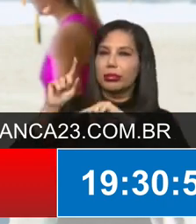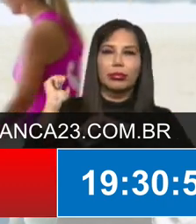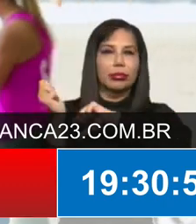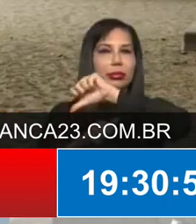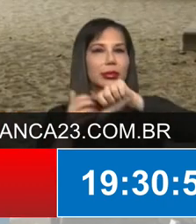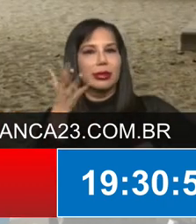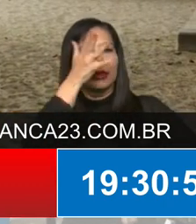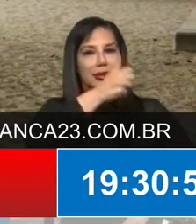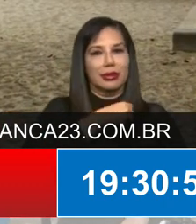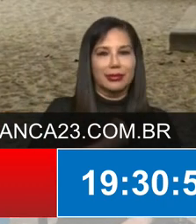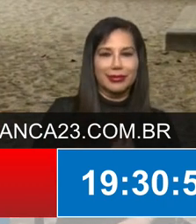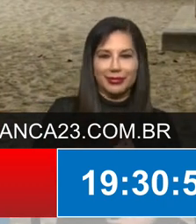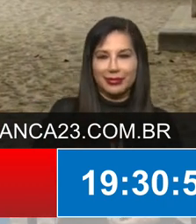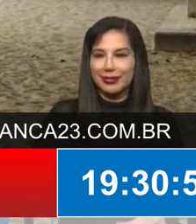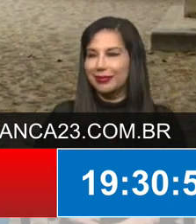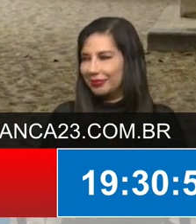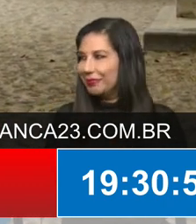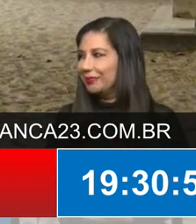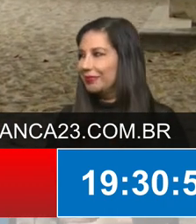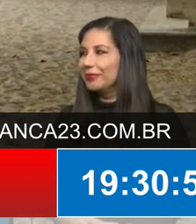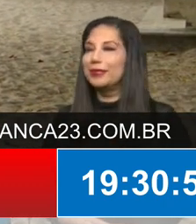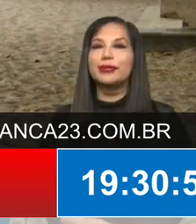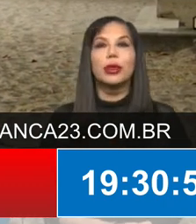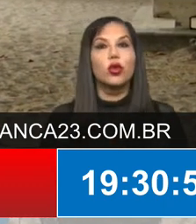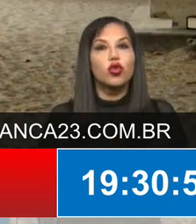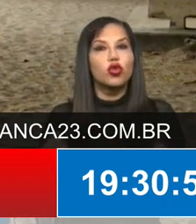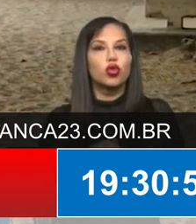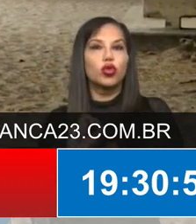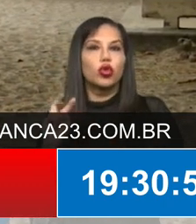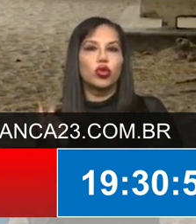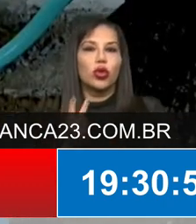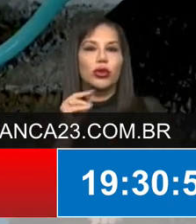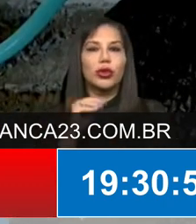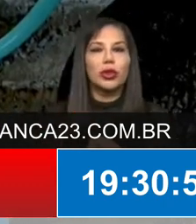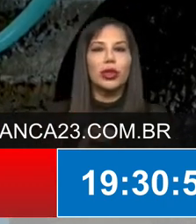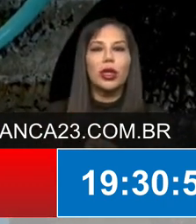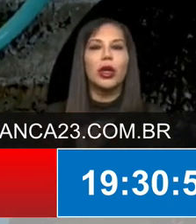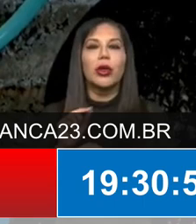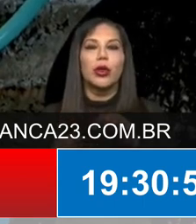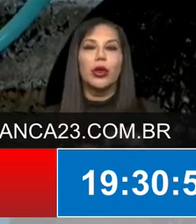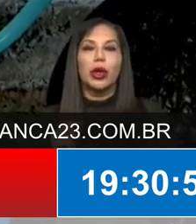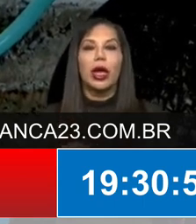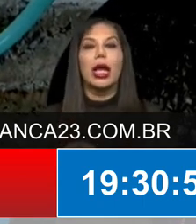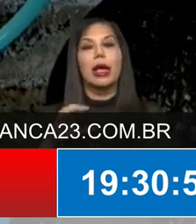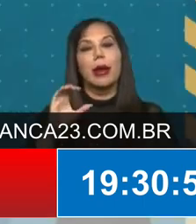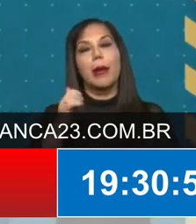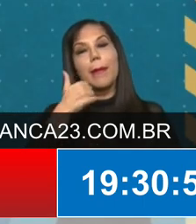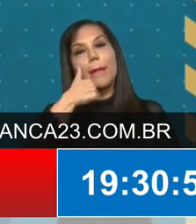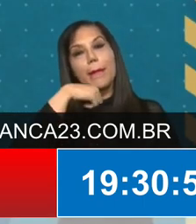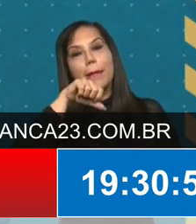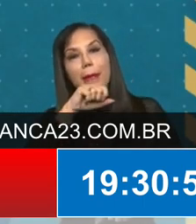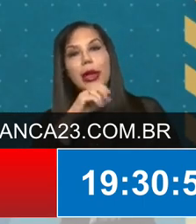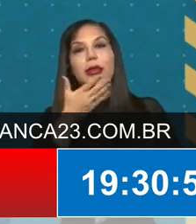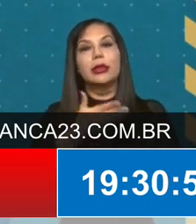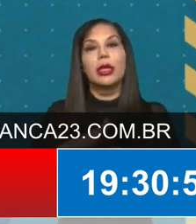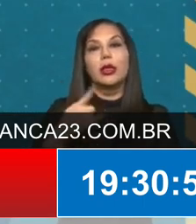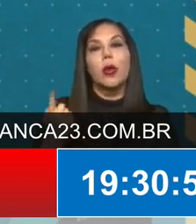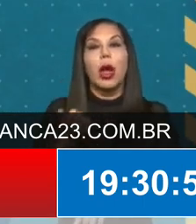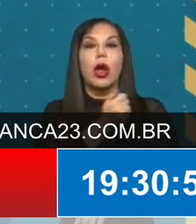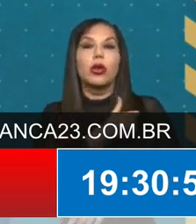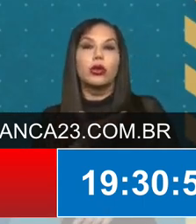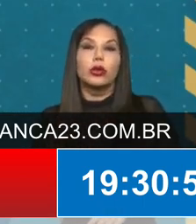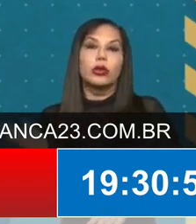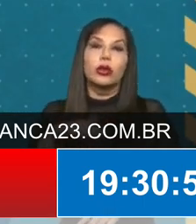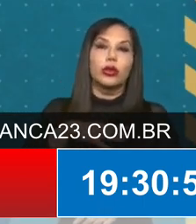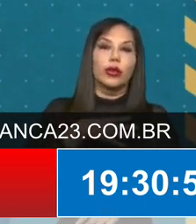pode salvar vidas juntos os dois criaram o circuito mães que treinam depois que uma aluna pediu para trazer o